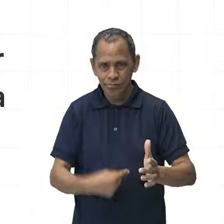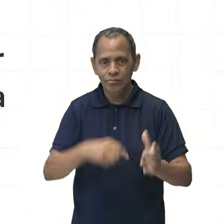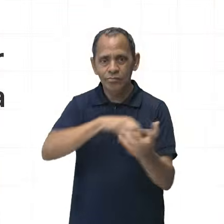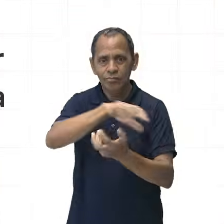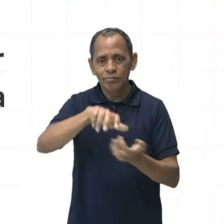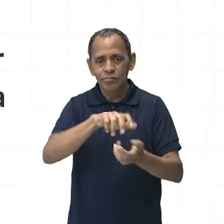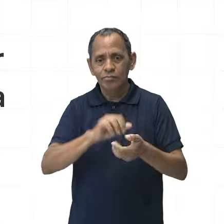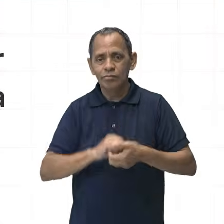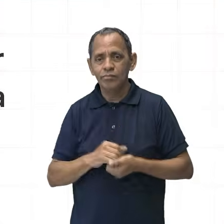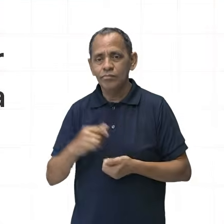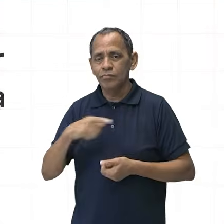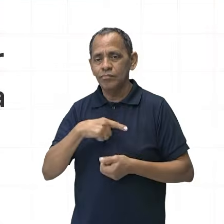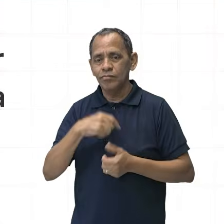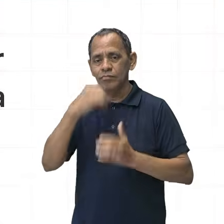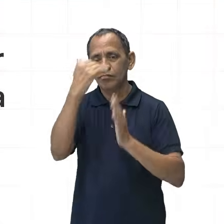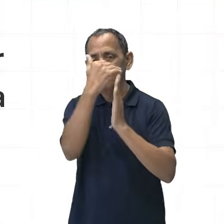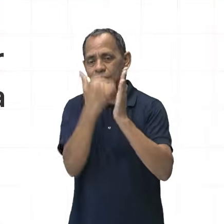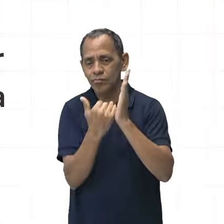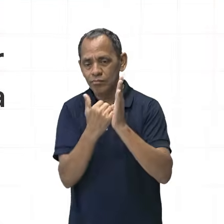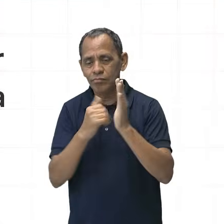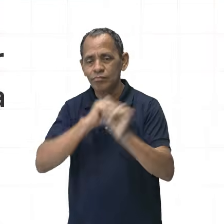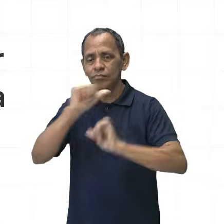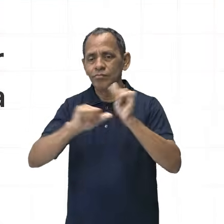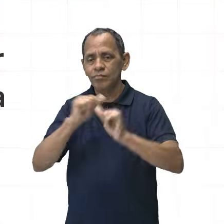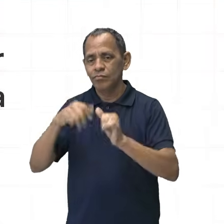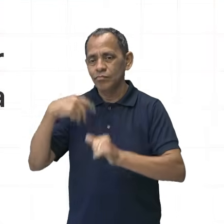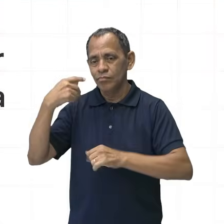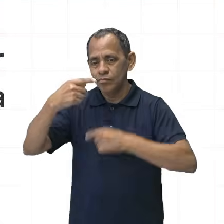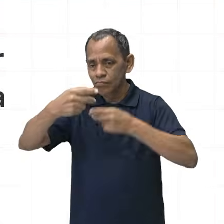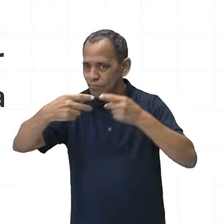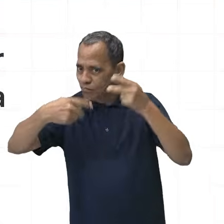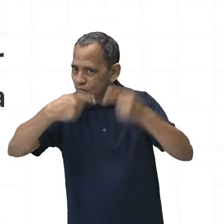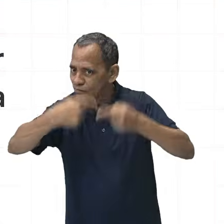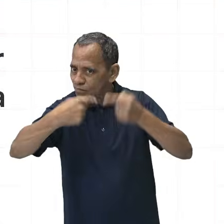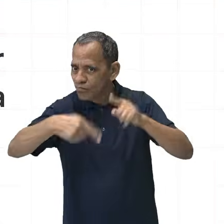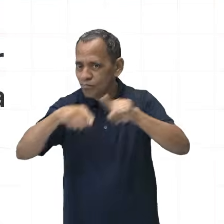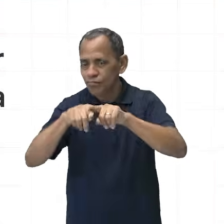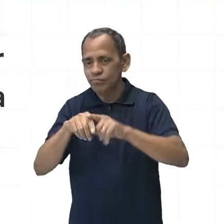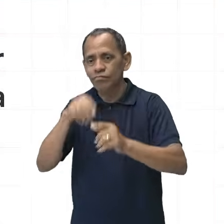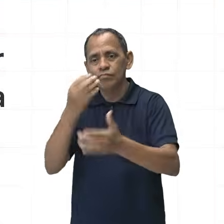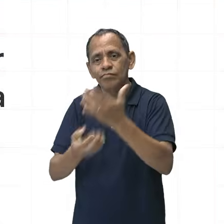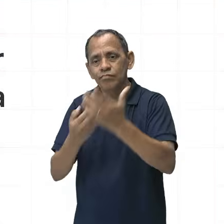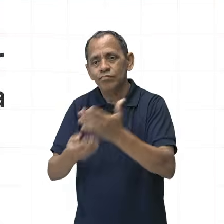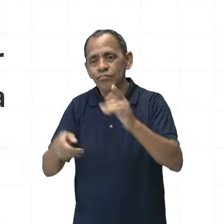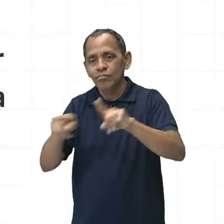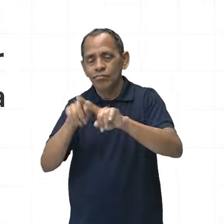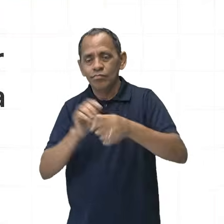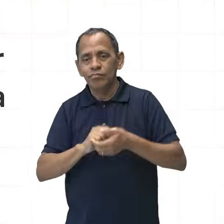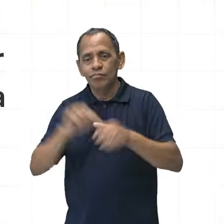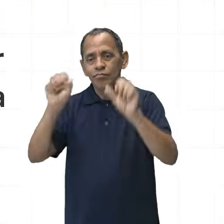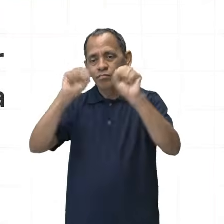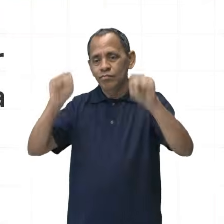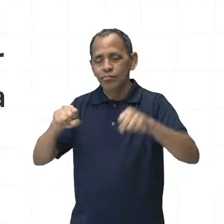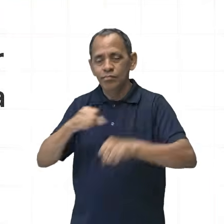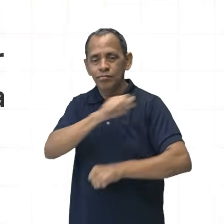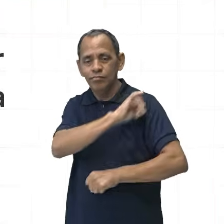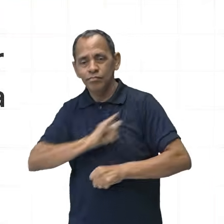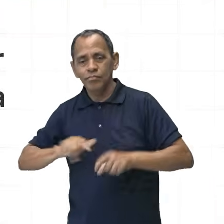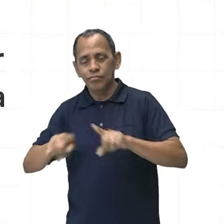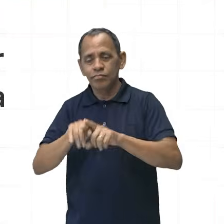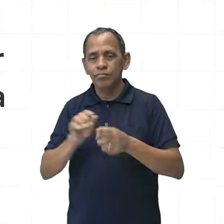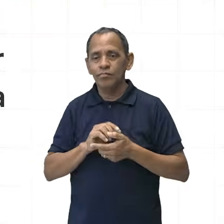comigo. Mudanças políticas, queda do sistema imperial e a ascensão do socialismo